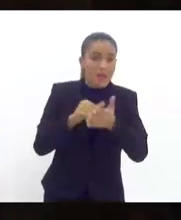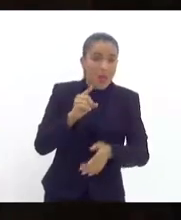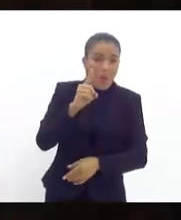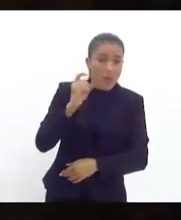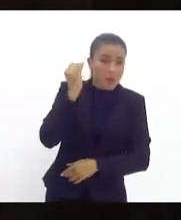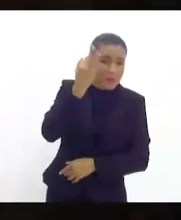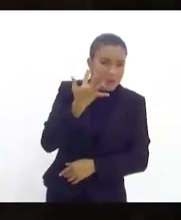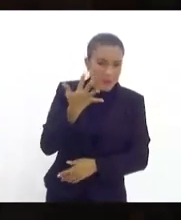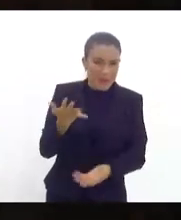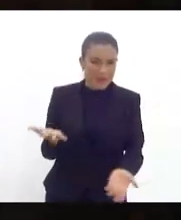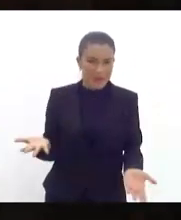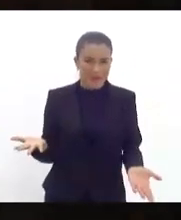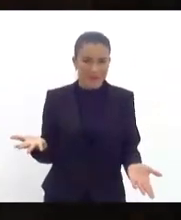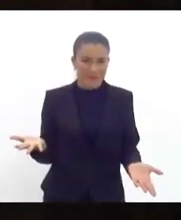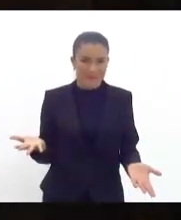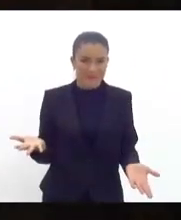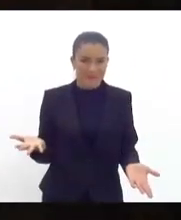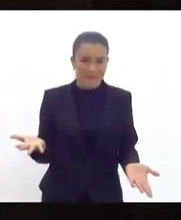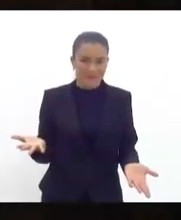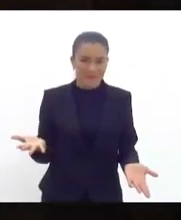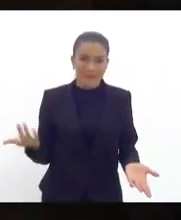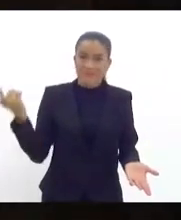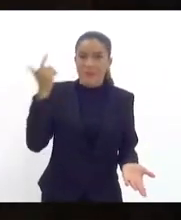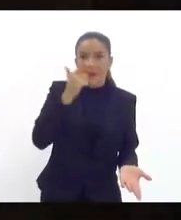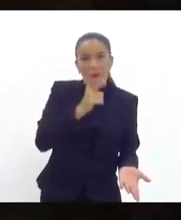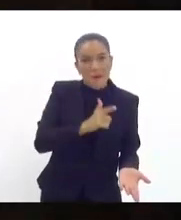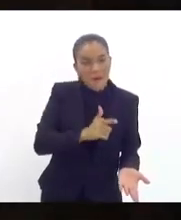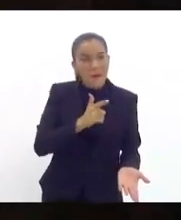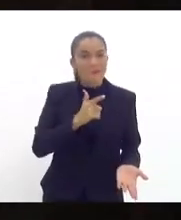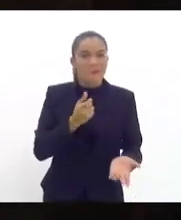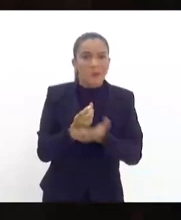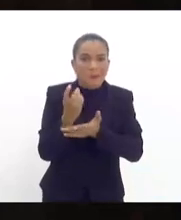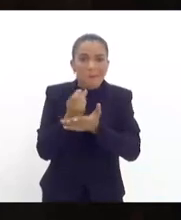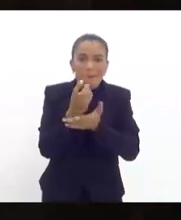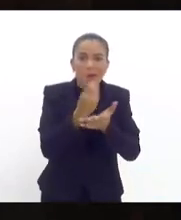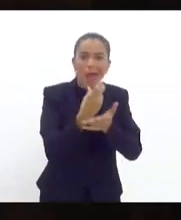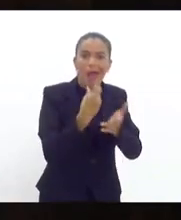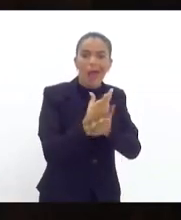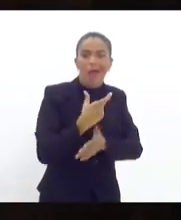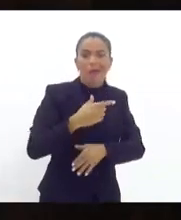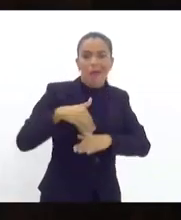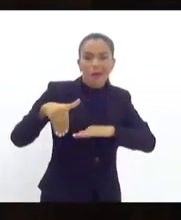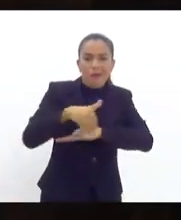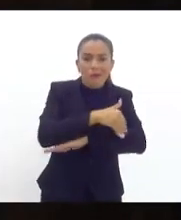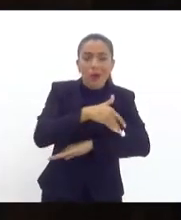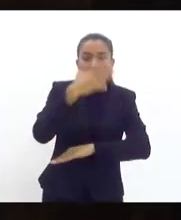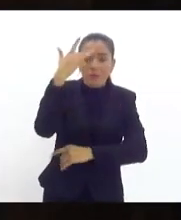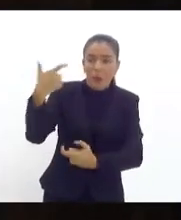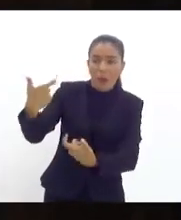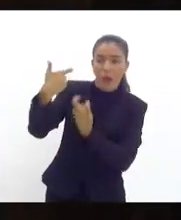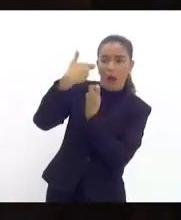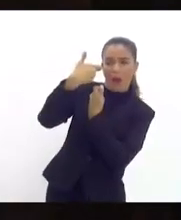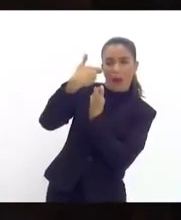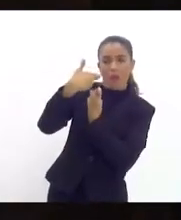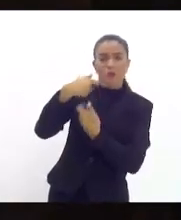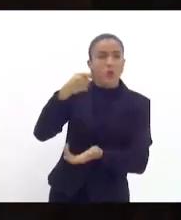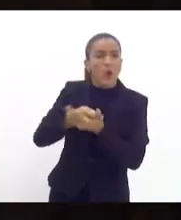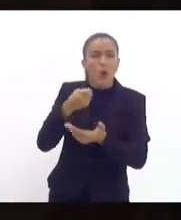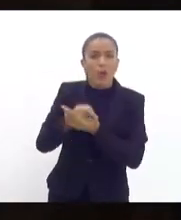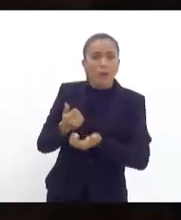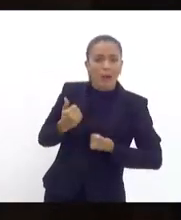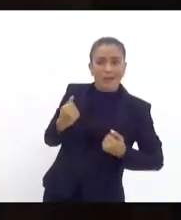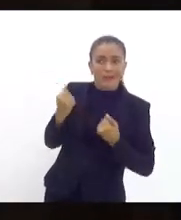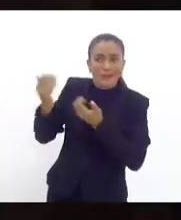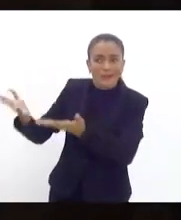de domingo para poder ter as minhas coisas e sair na rua e se o cara vier me assaltar eu sou obrigado a entregar